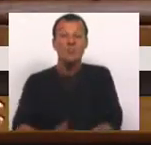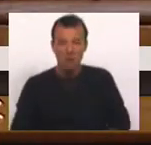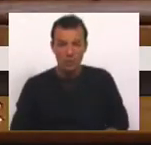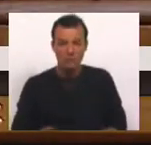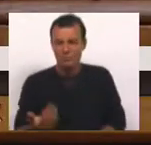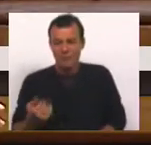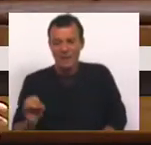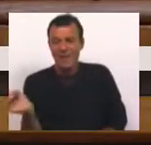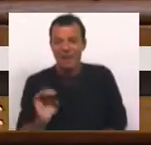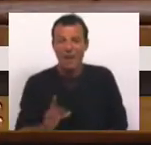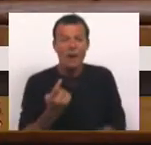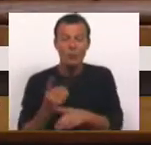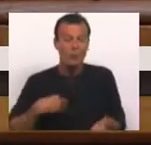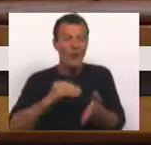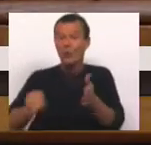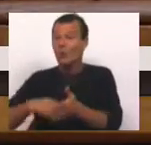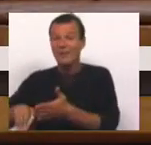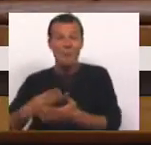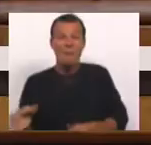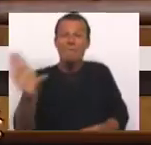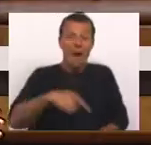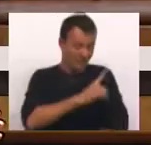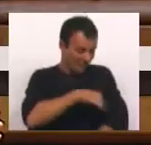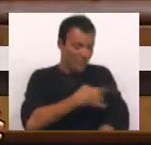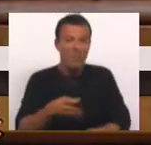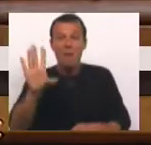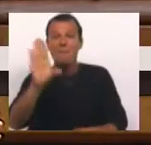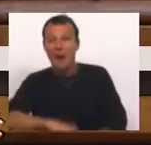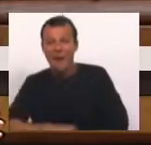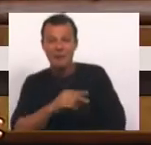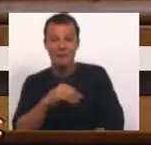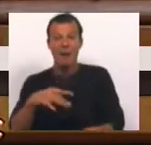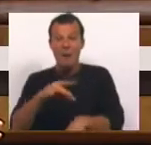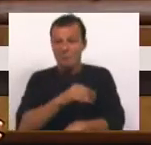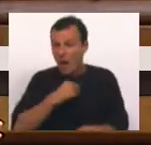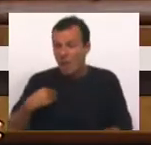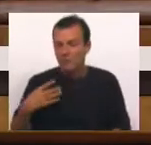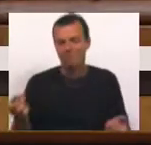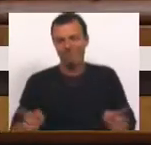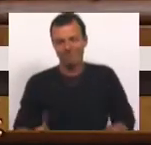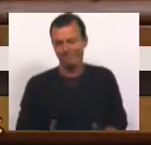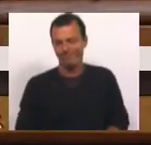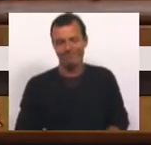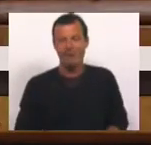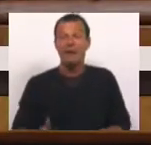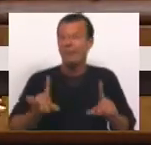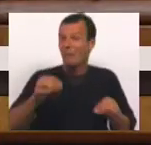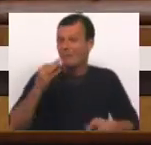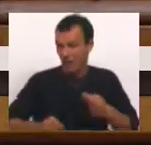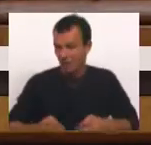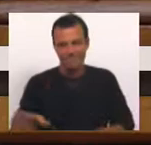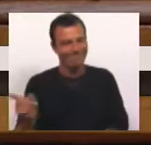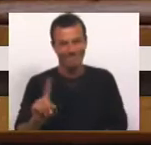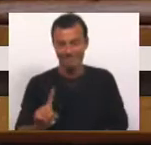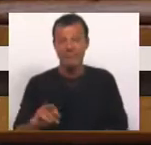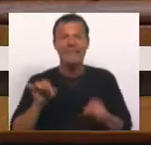porque não implica a contratação de mais médicos ou enfermeiros, nem investimento em equipamento hospitalar. Aqui do que se trata é de